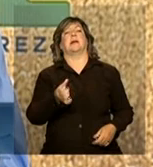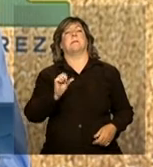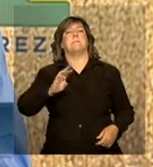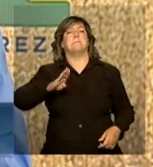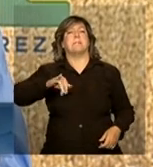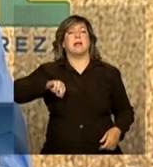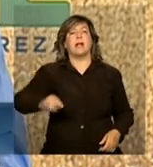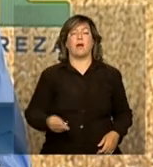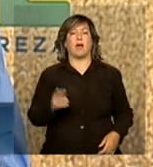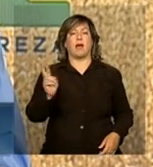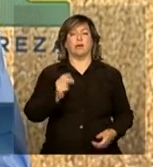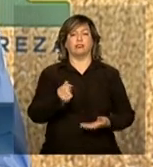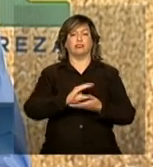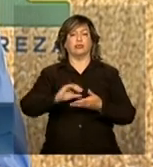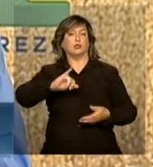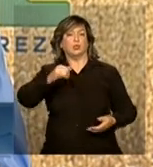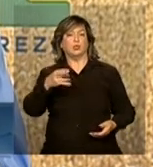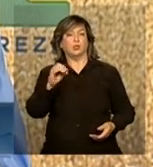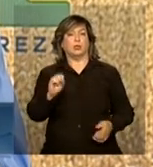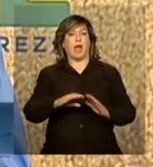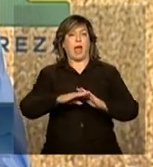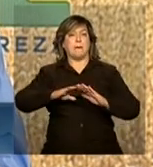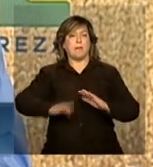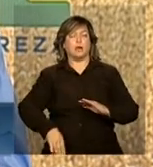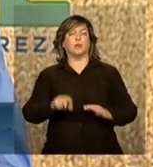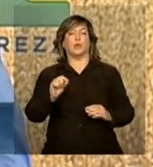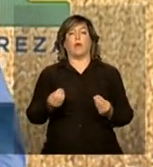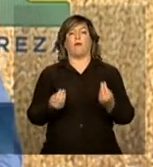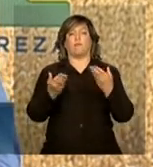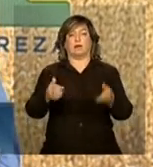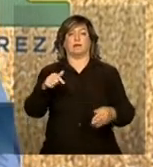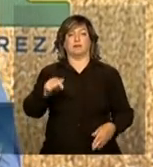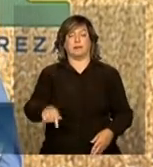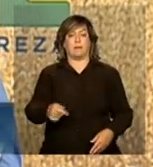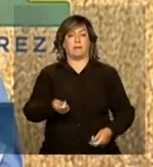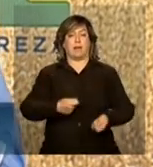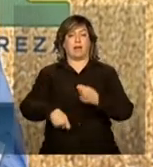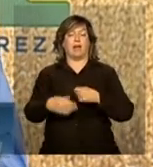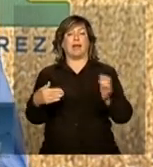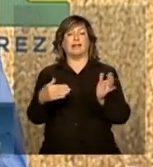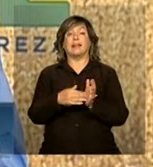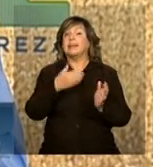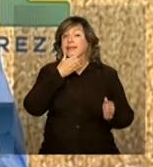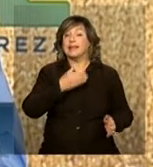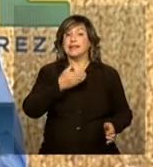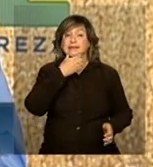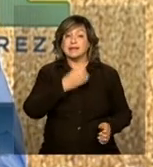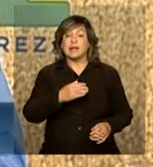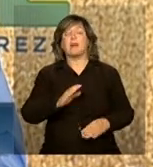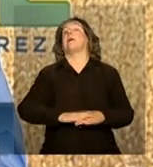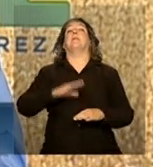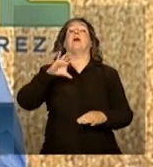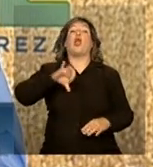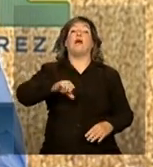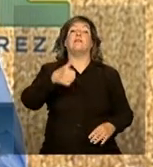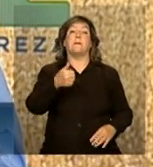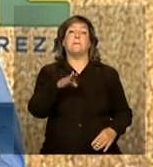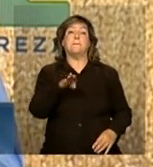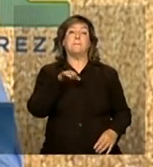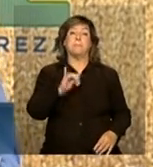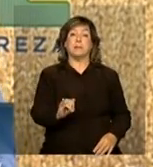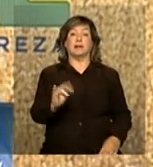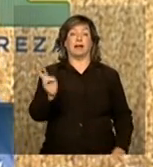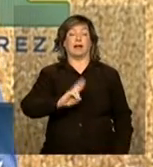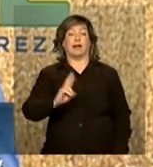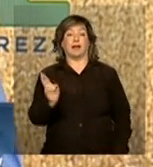do setor, com juros abaixo dos oferecidos no mercado, até dezembro, mais de 91 bilhões de